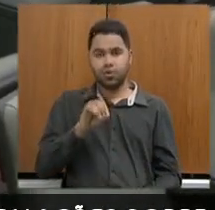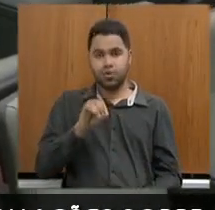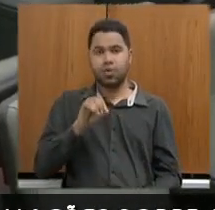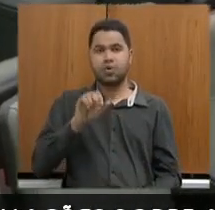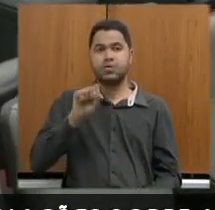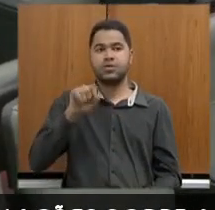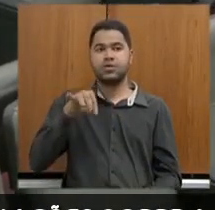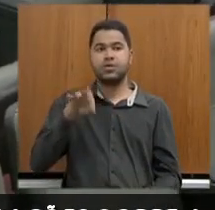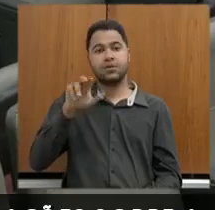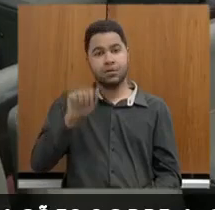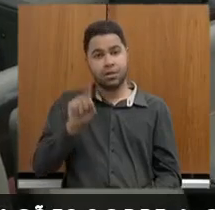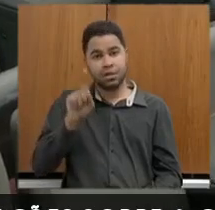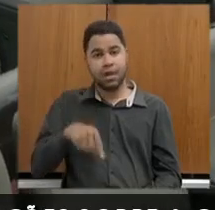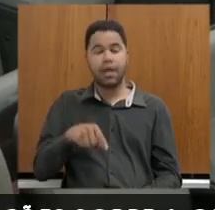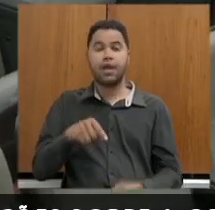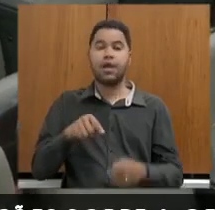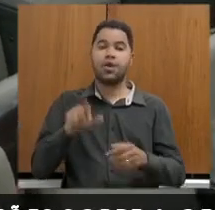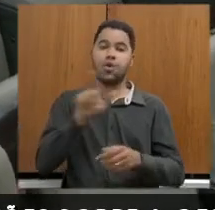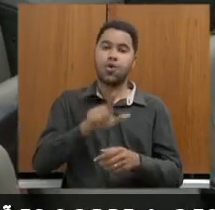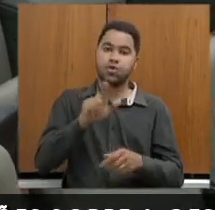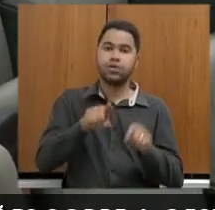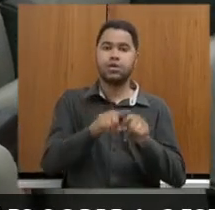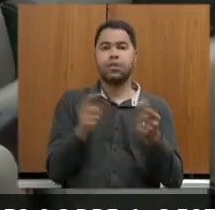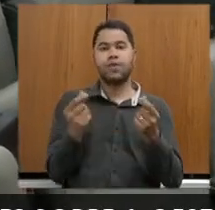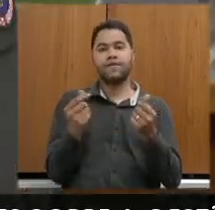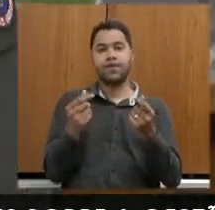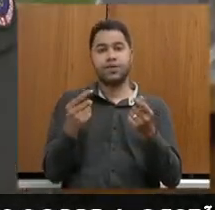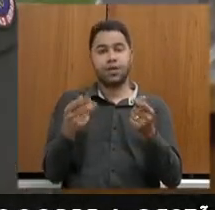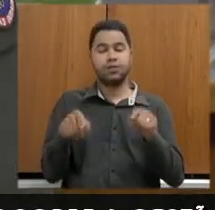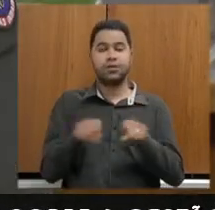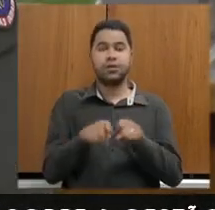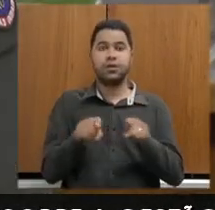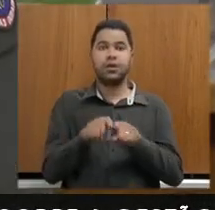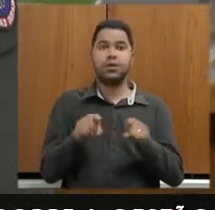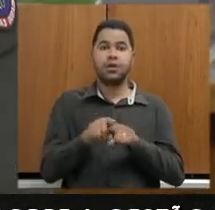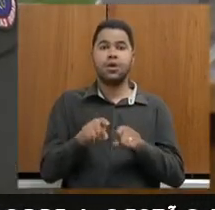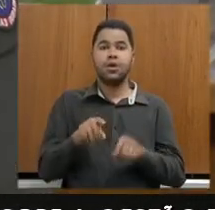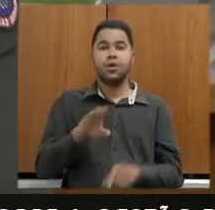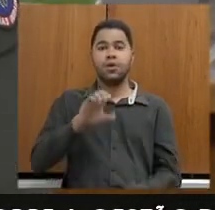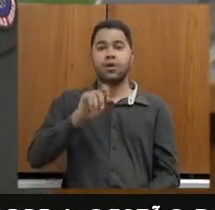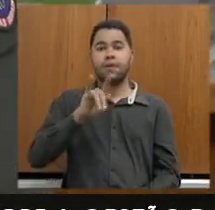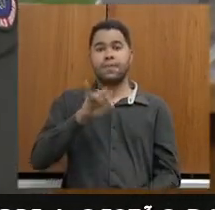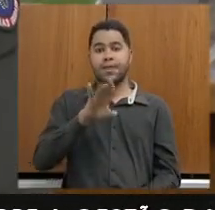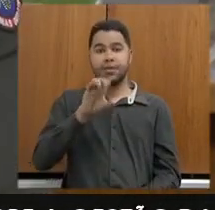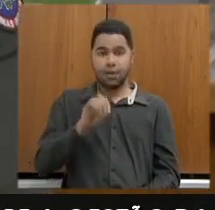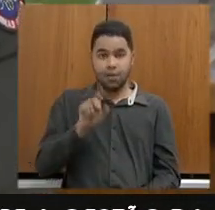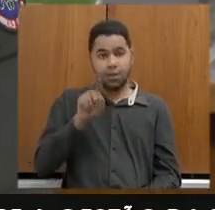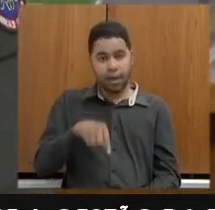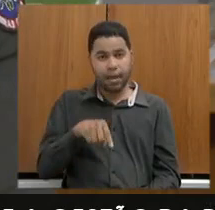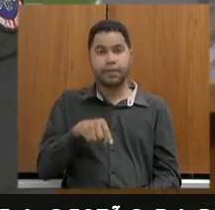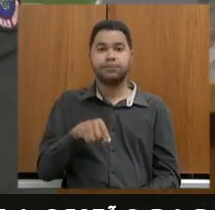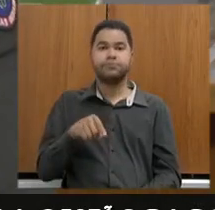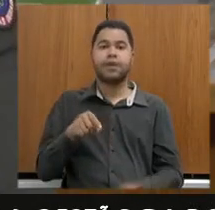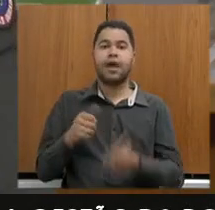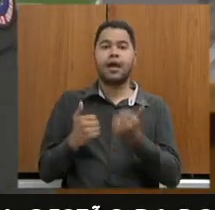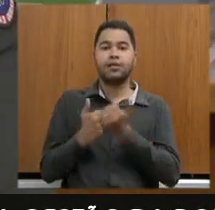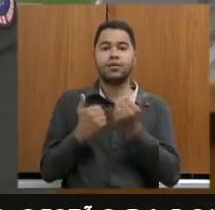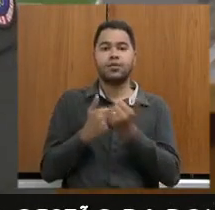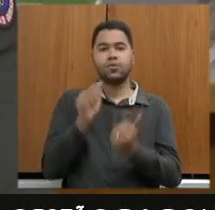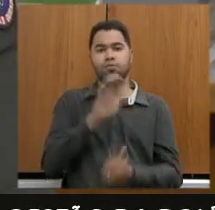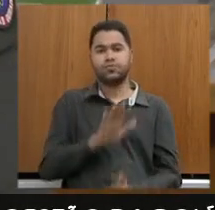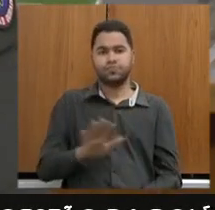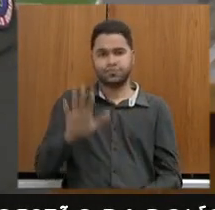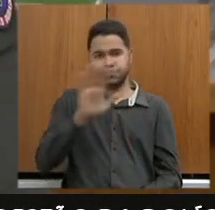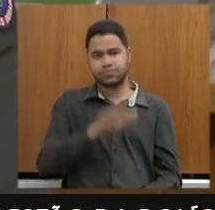de logística e Finanças do estado maior e o Capitão Luiz Henrique que assessor direto do comandante-geral